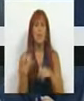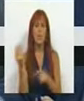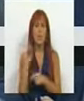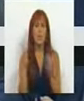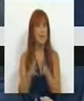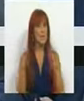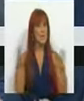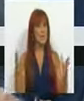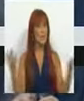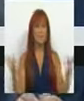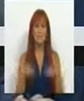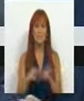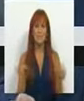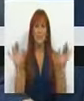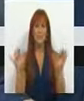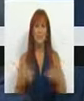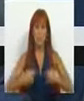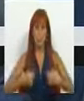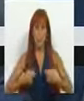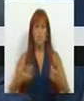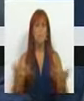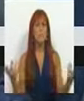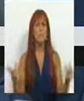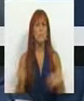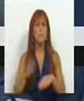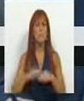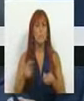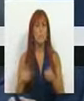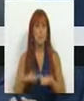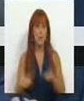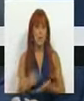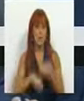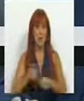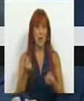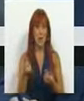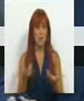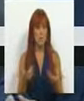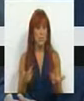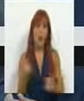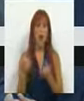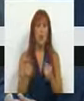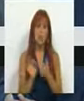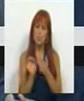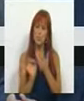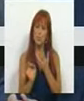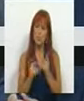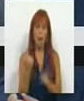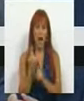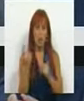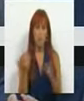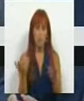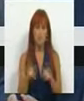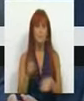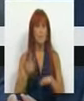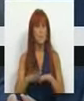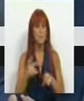bancos aumentou, com uma redução dos custos face ao rendimento líquido, e isto são apenas alguns dos indicadores.